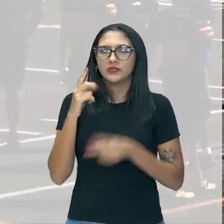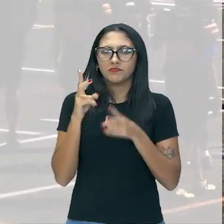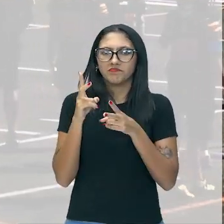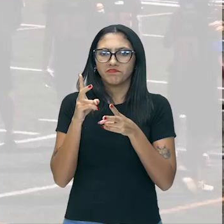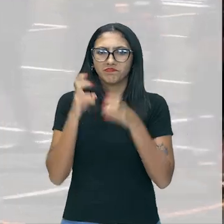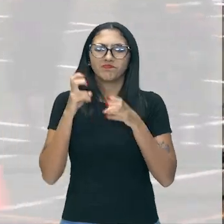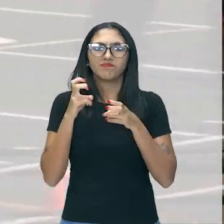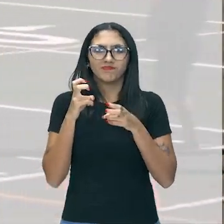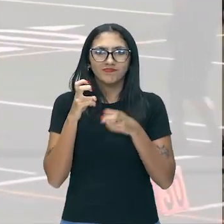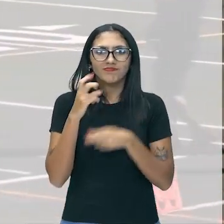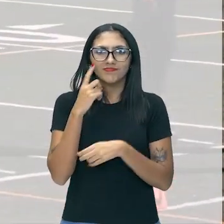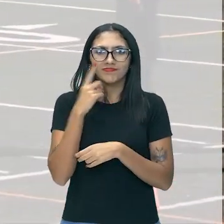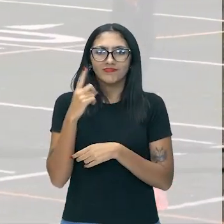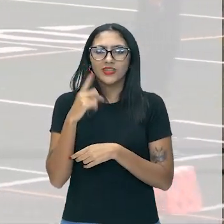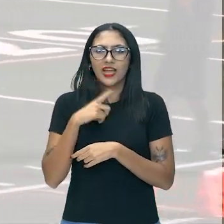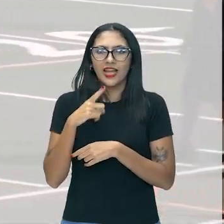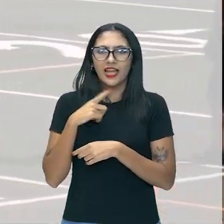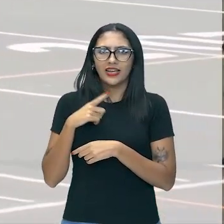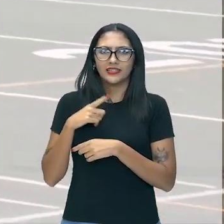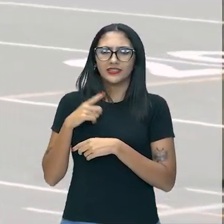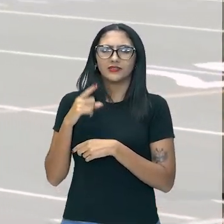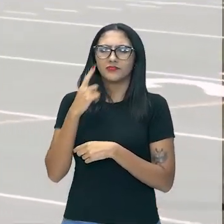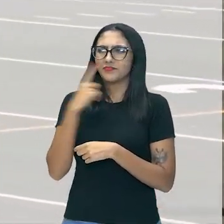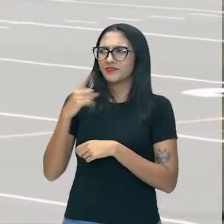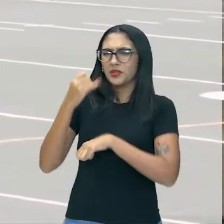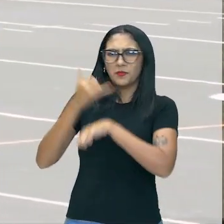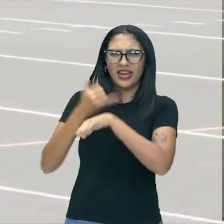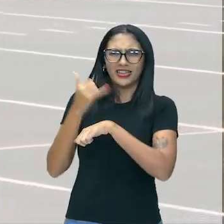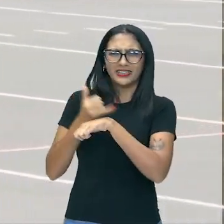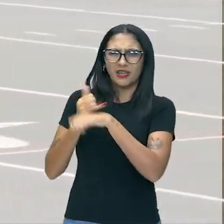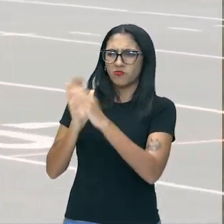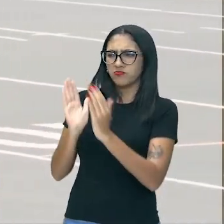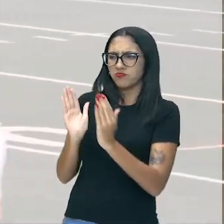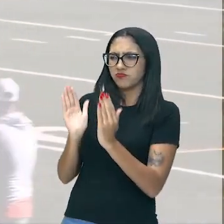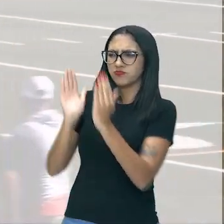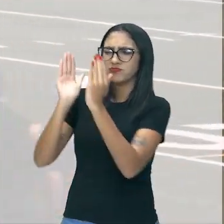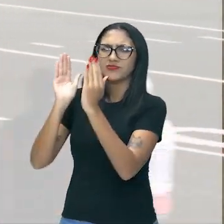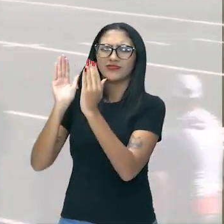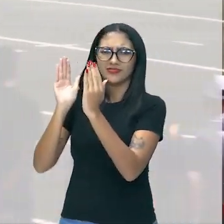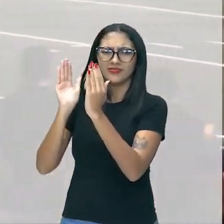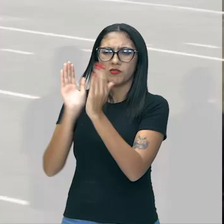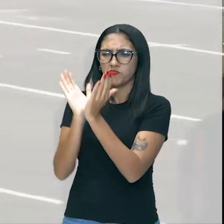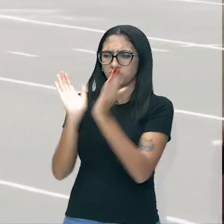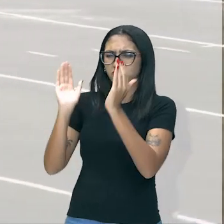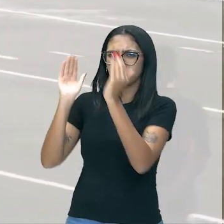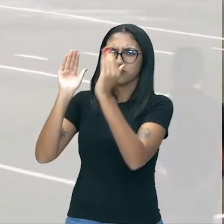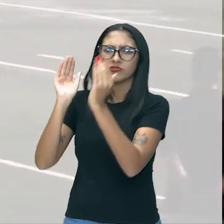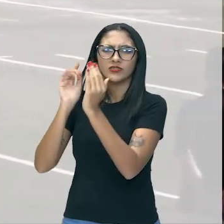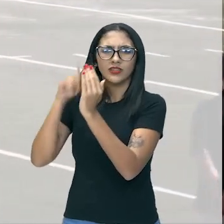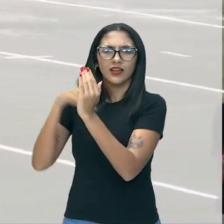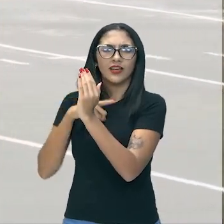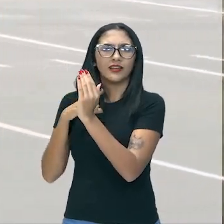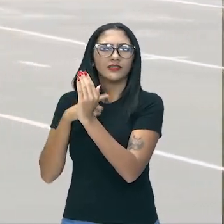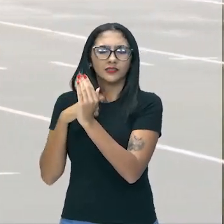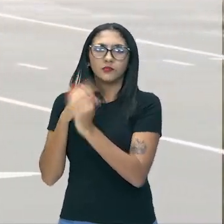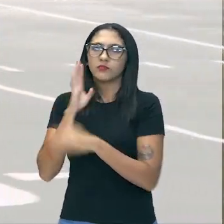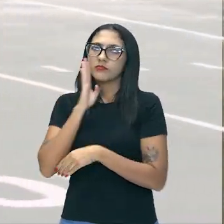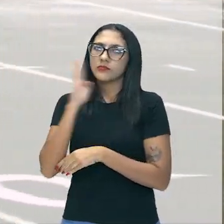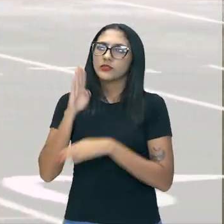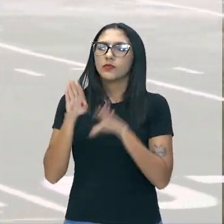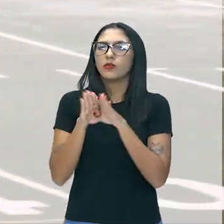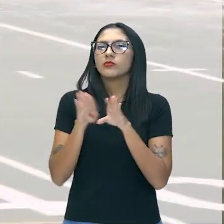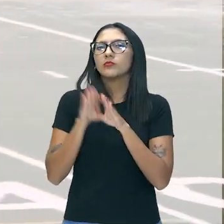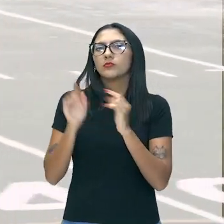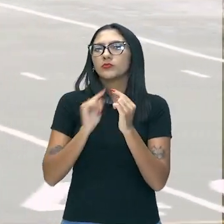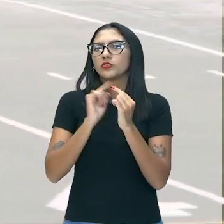falei para vocês, essa trave em Y lá atrás, que também é possível pontuar, é uma das formas de se pontuar